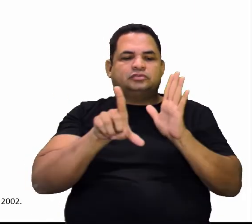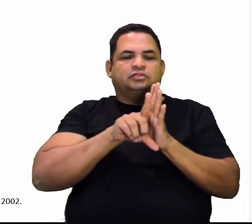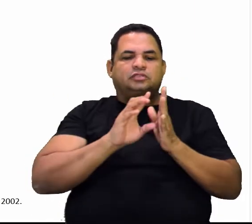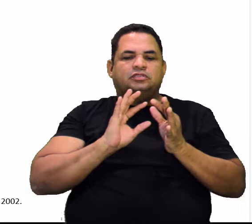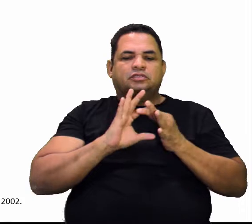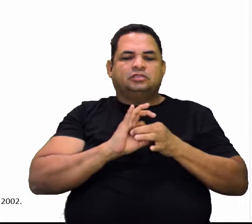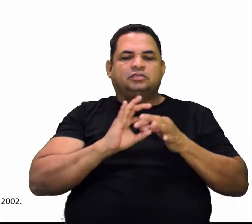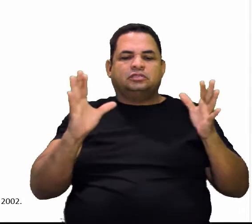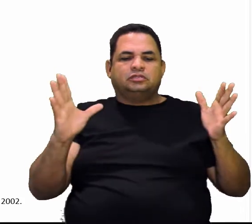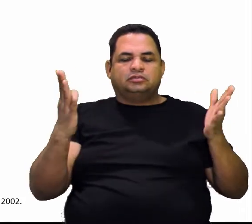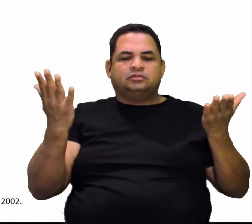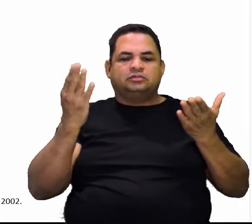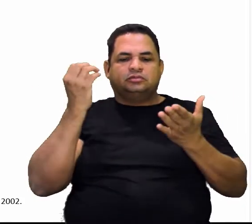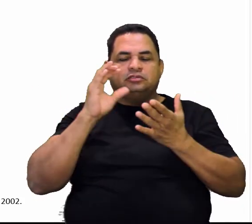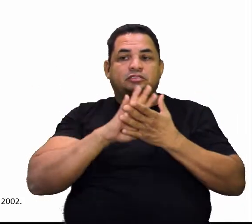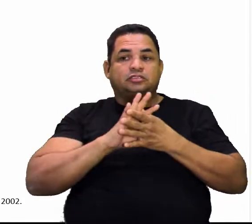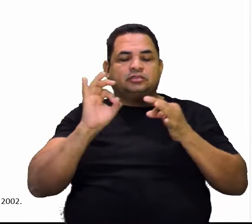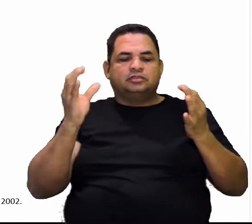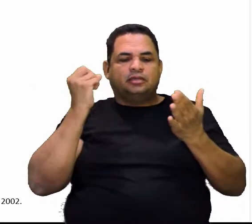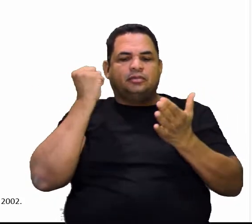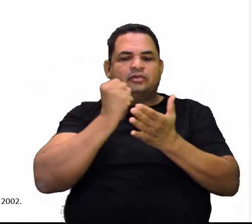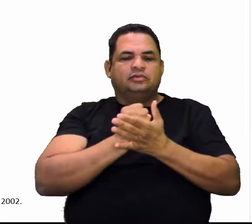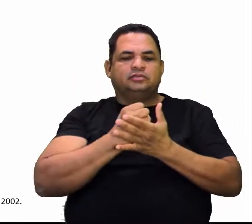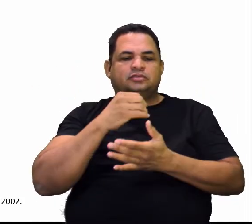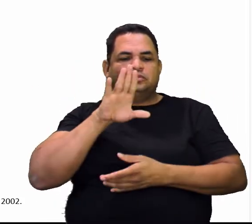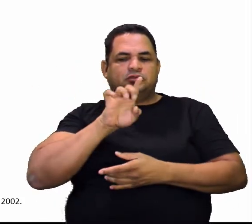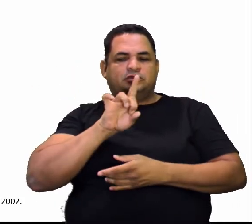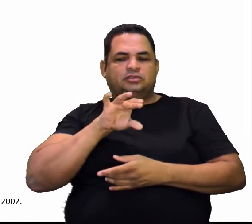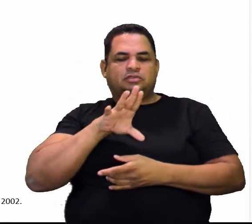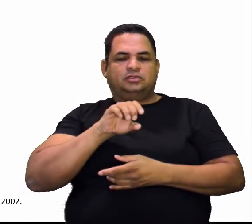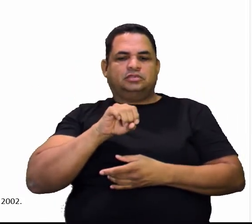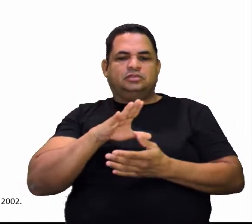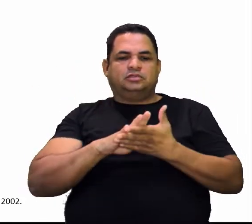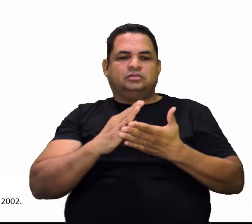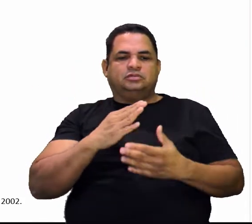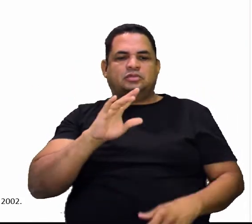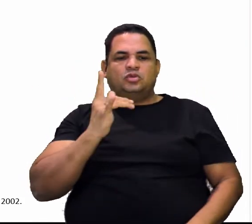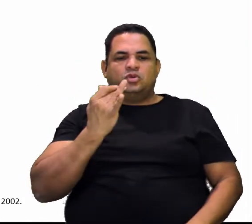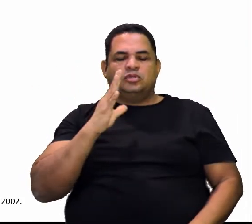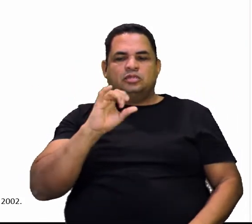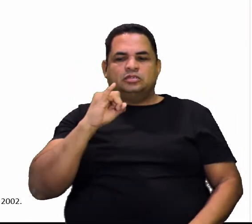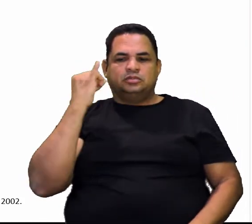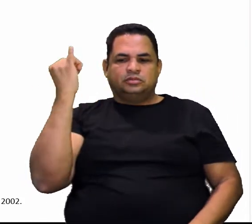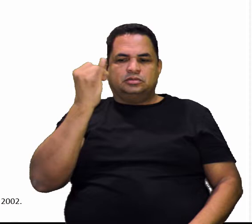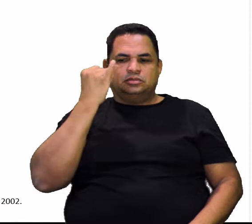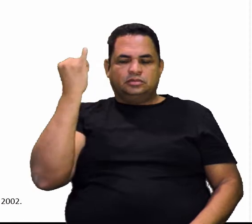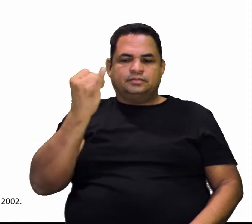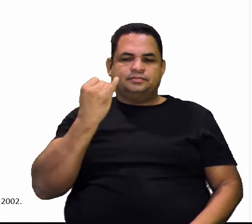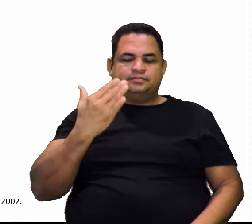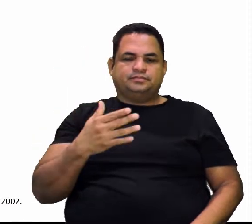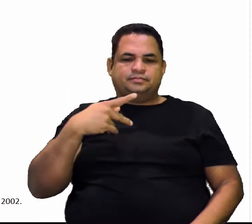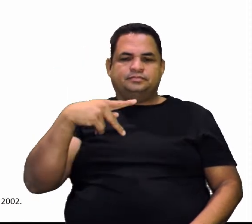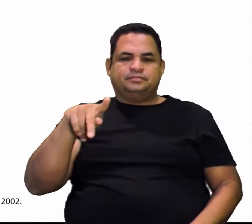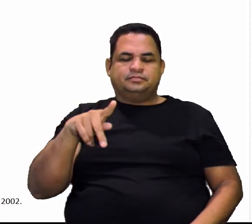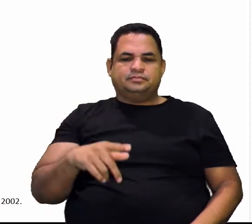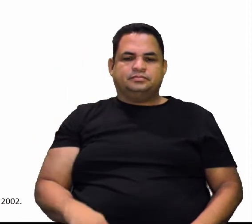independente da aprovação do Senado. A Lei Hortência ela foi muito importante para o que nós